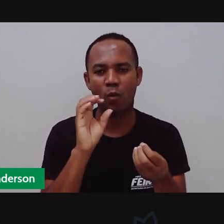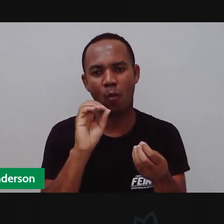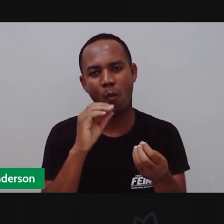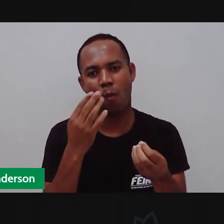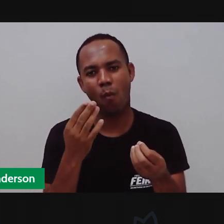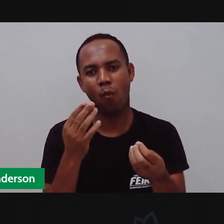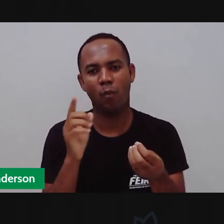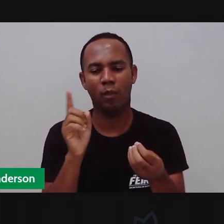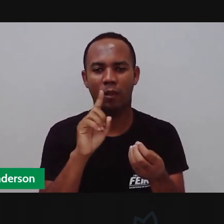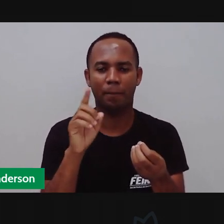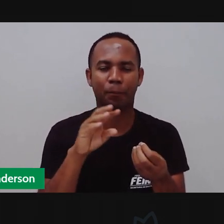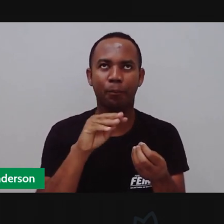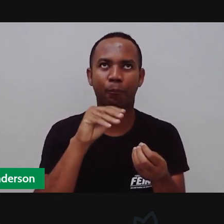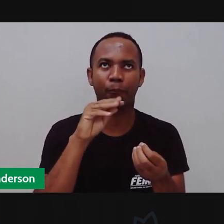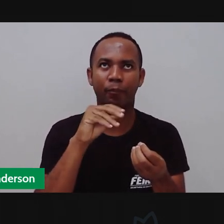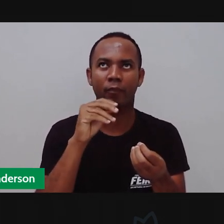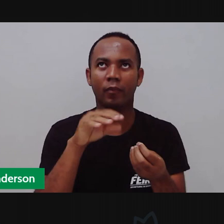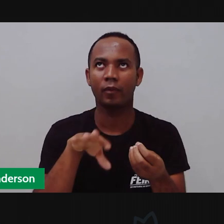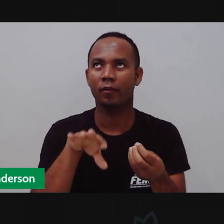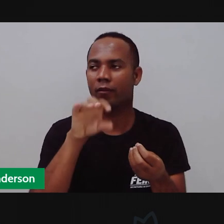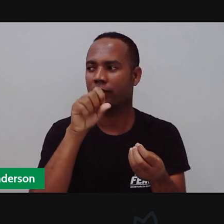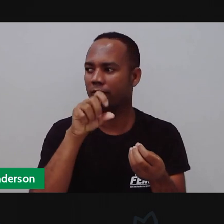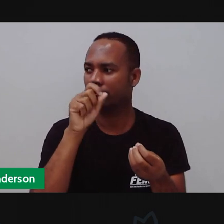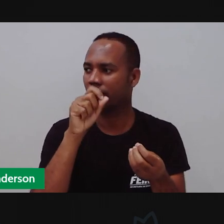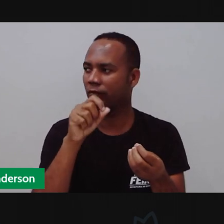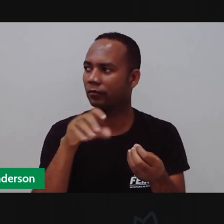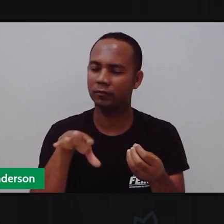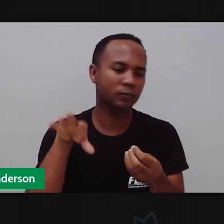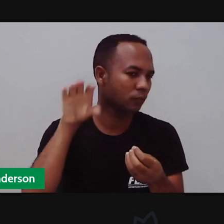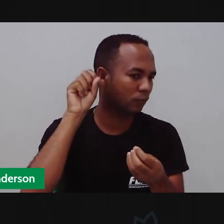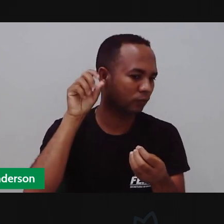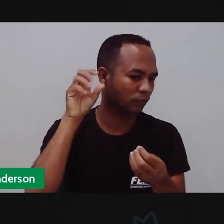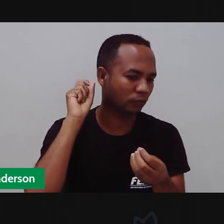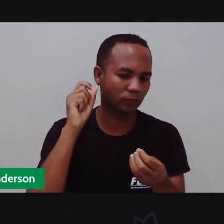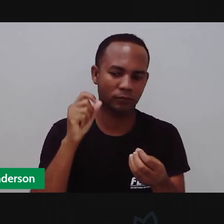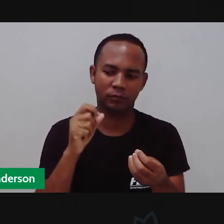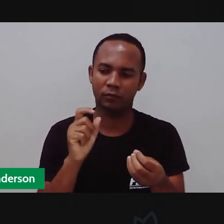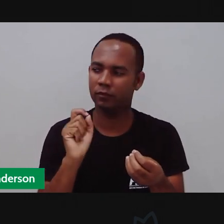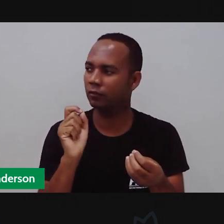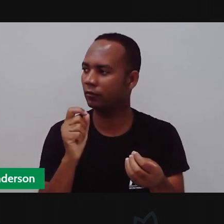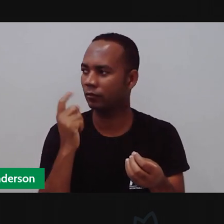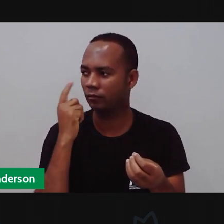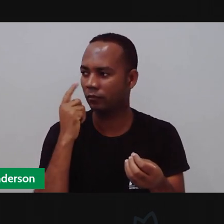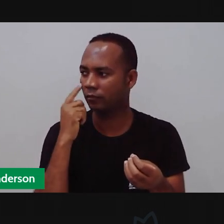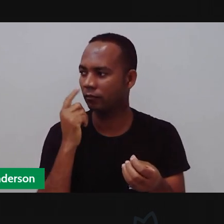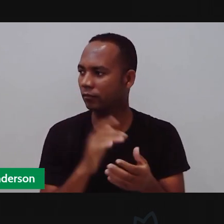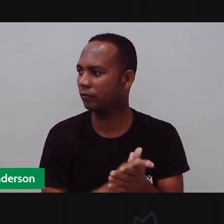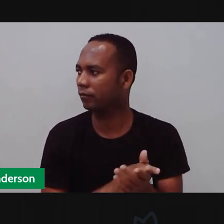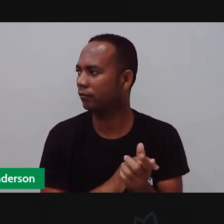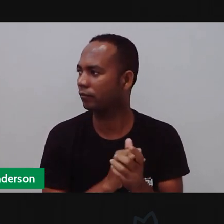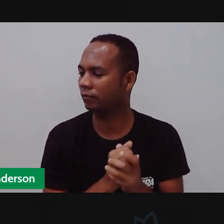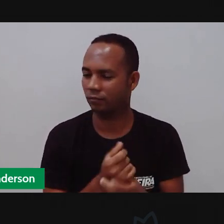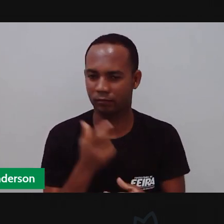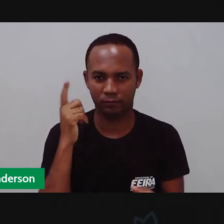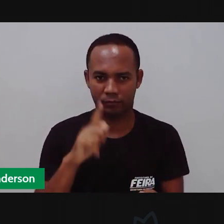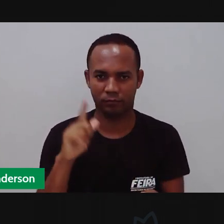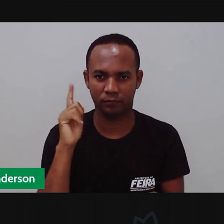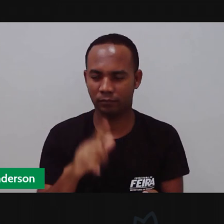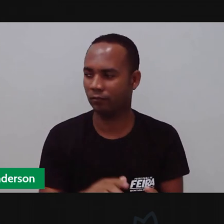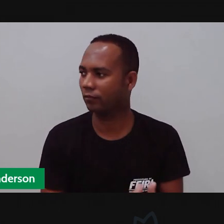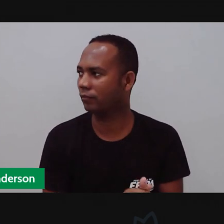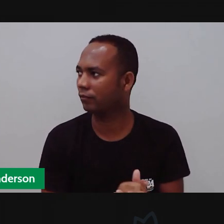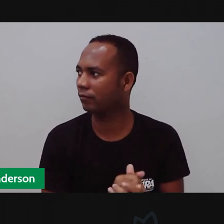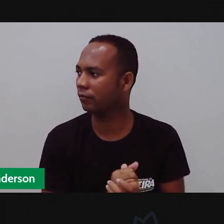saber pelo toque, pelo paladar, pelo som, né? Vamos lá, quer começar já, Provânia? Bora, vamos